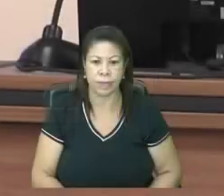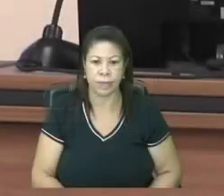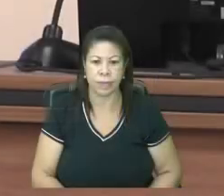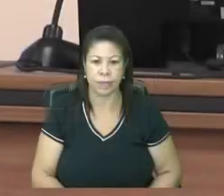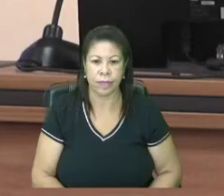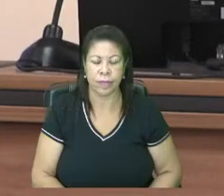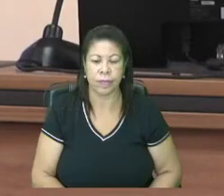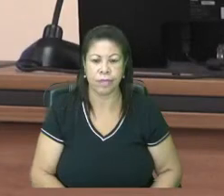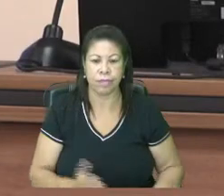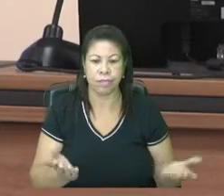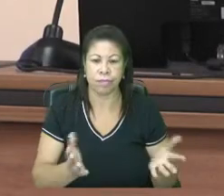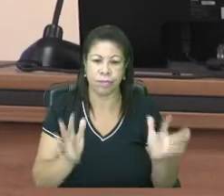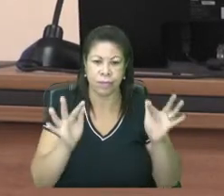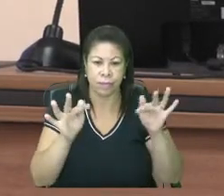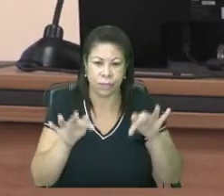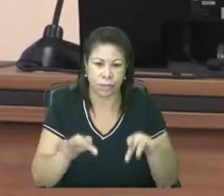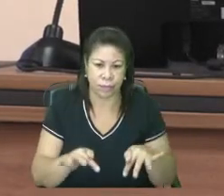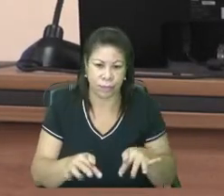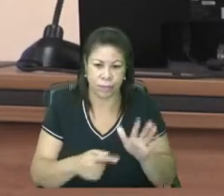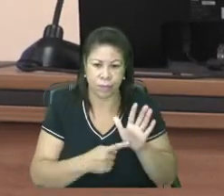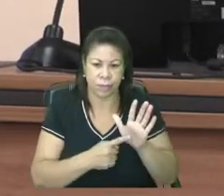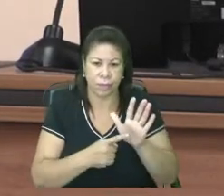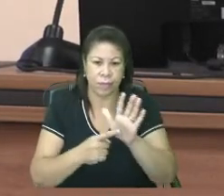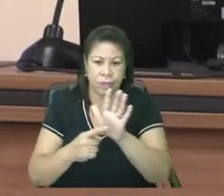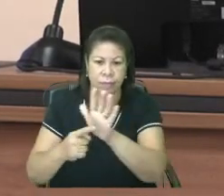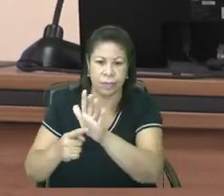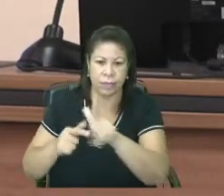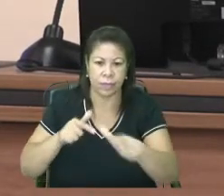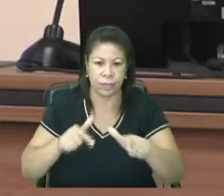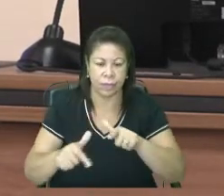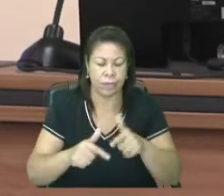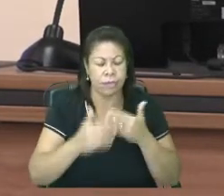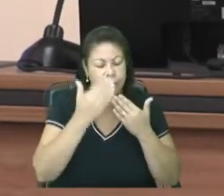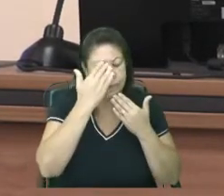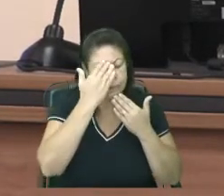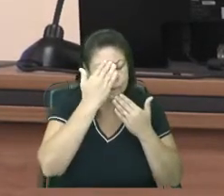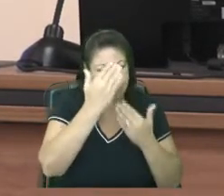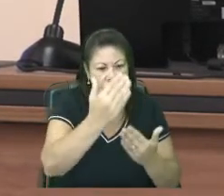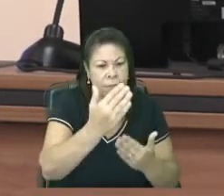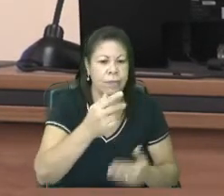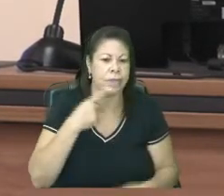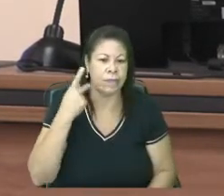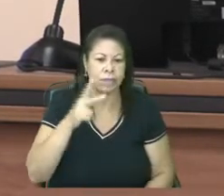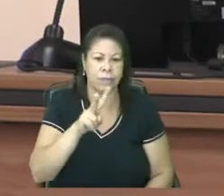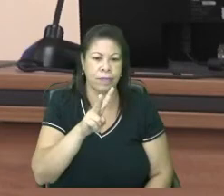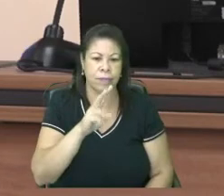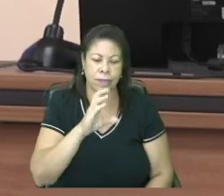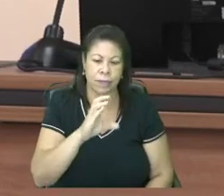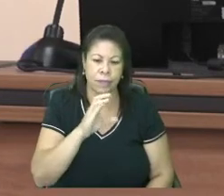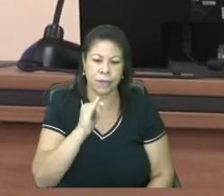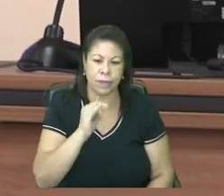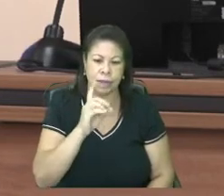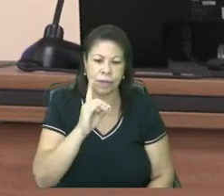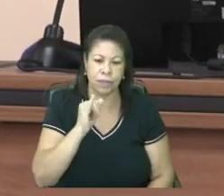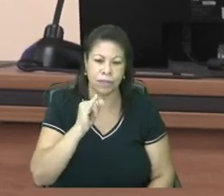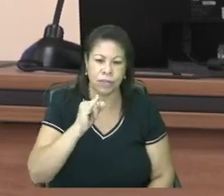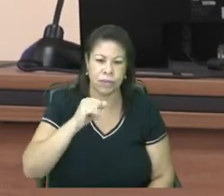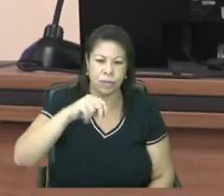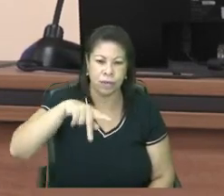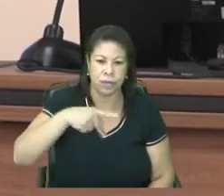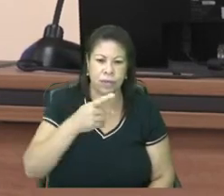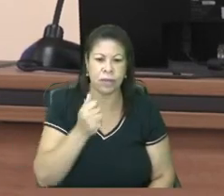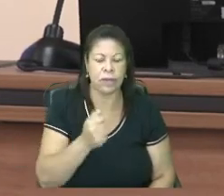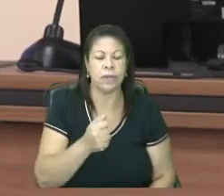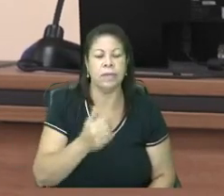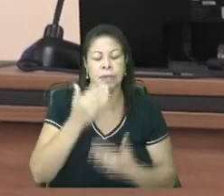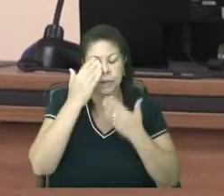Finalizando os trabalhos, eu agradeço, Cidinha, aí pela brilhante apresentação, Estivale, pelo comparecimento.